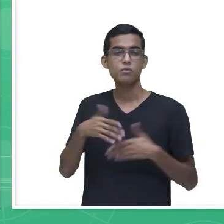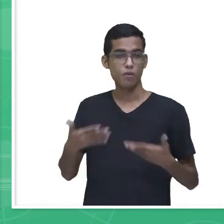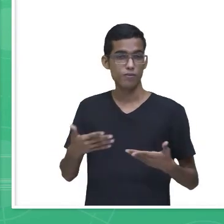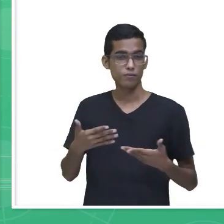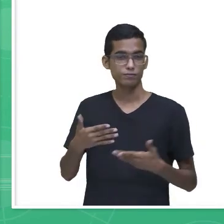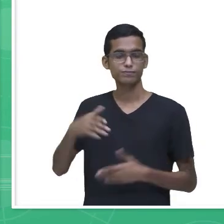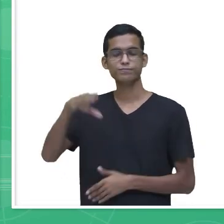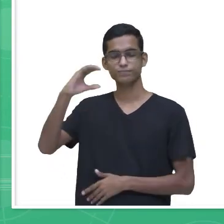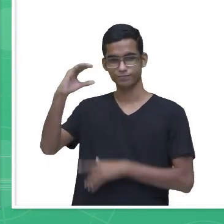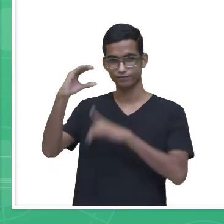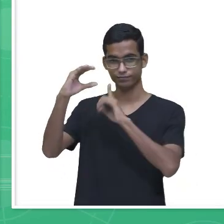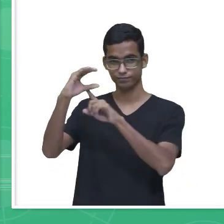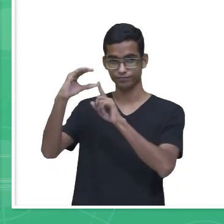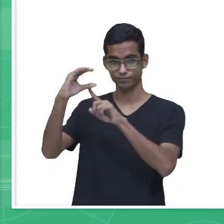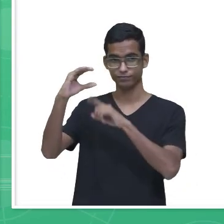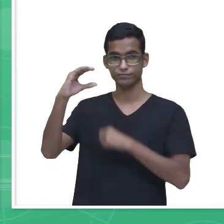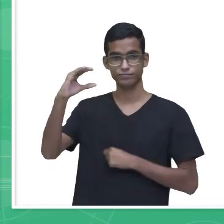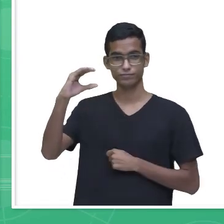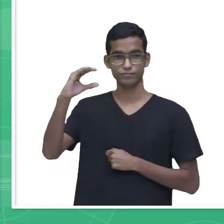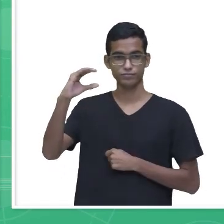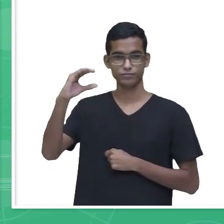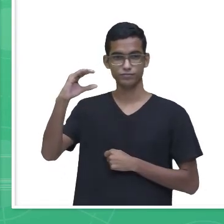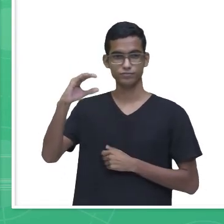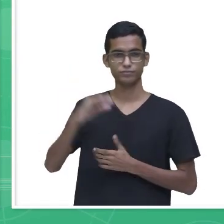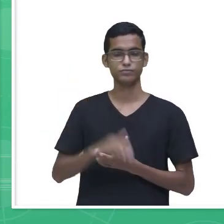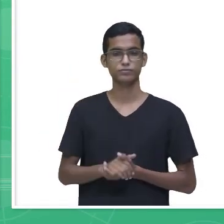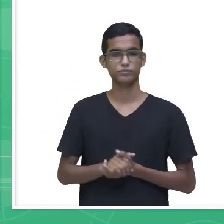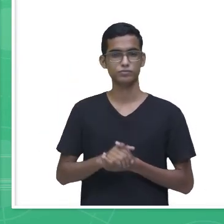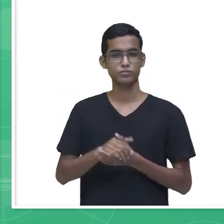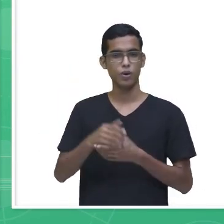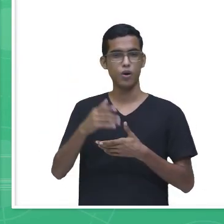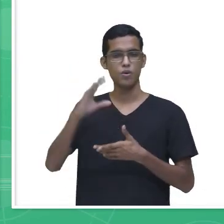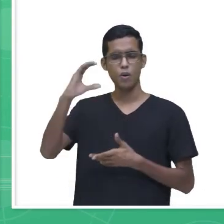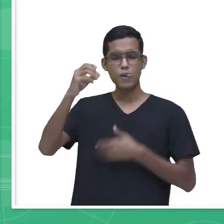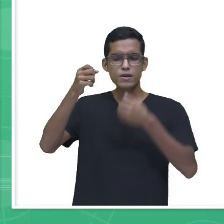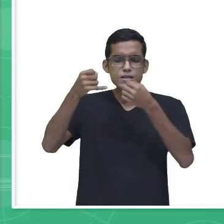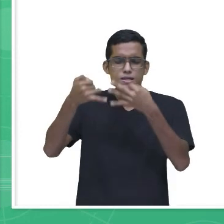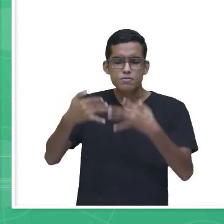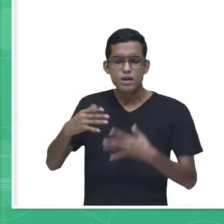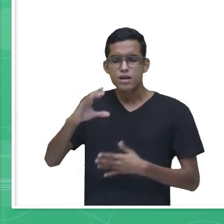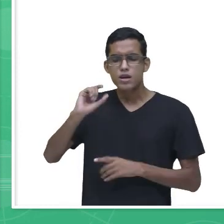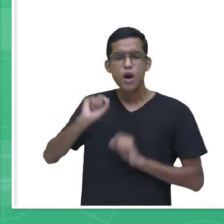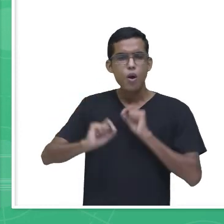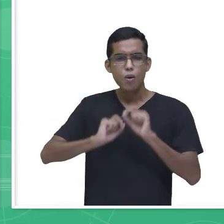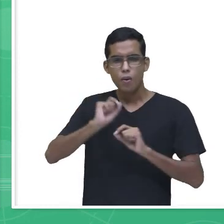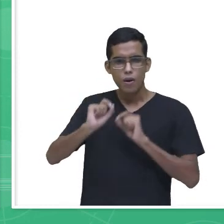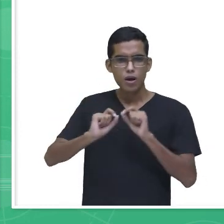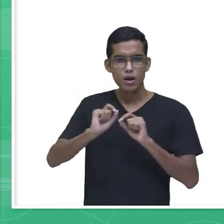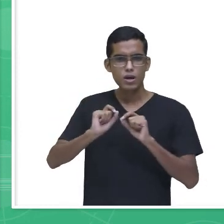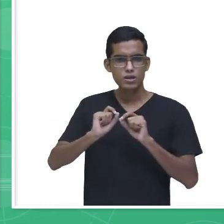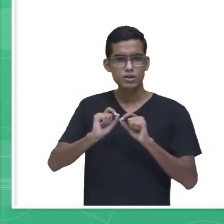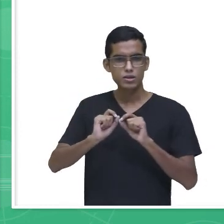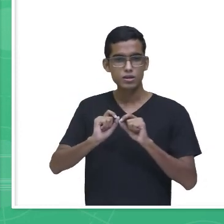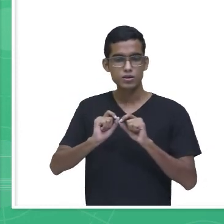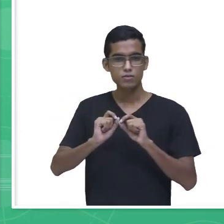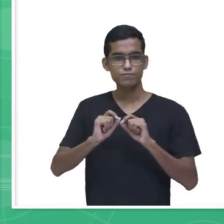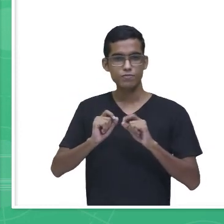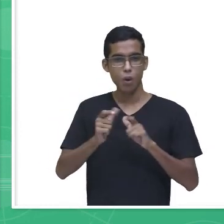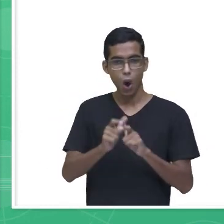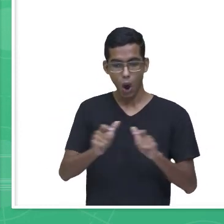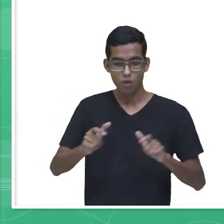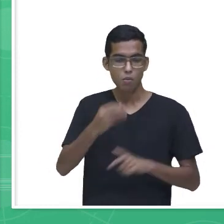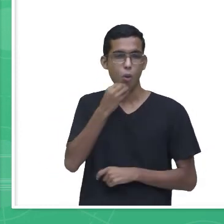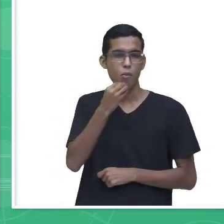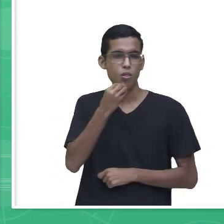letra C. A letra C ela vai trazer todos os pontos que envolveram a urbanização do Brasil. A ampliação